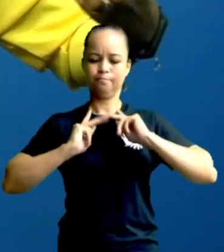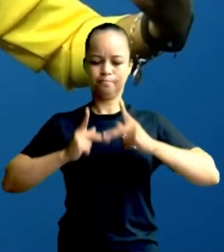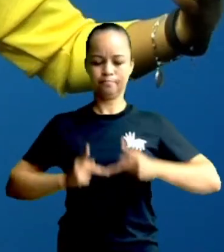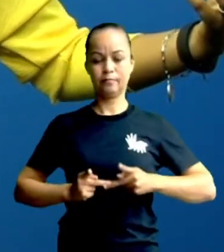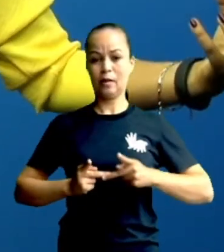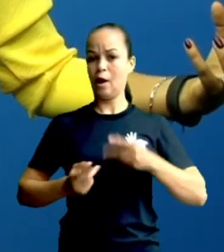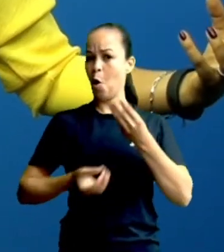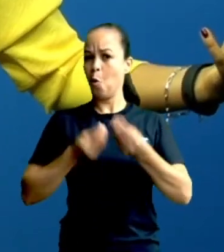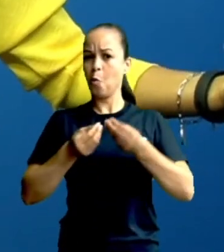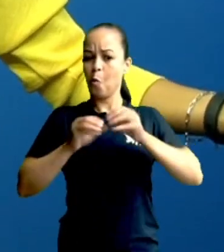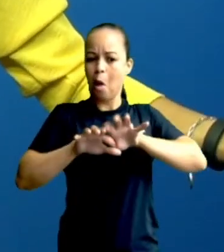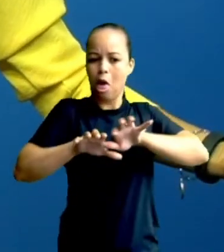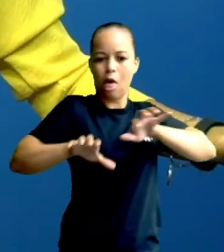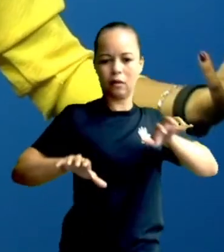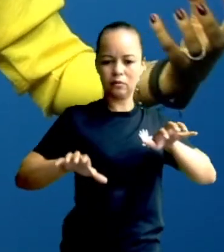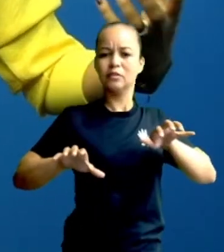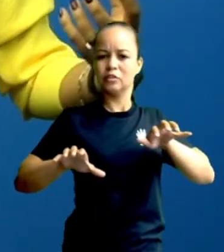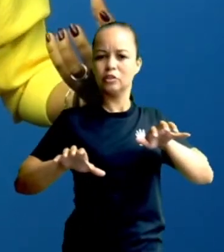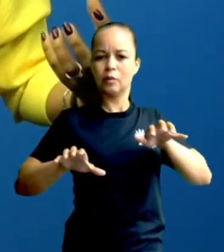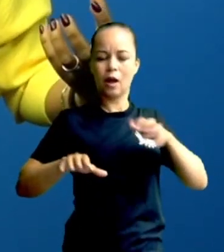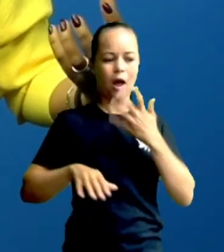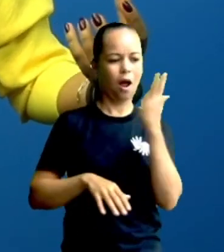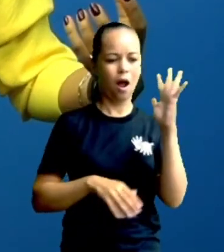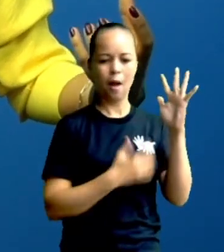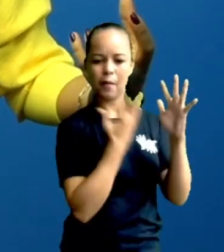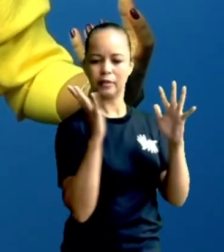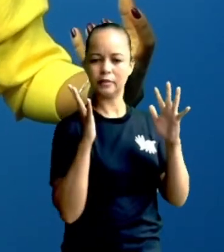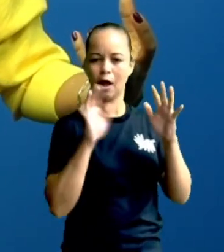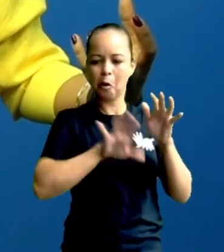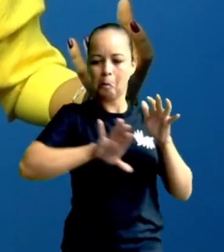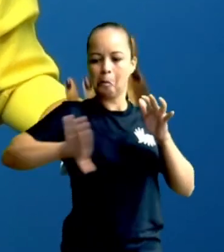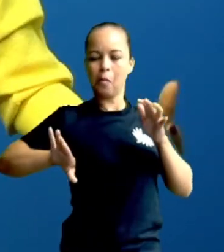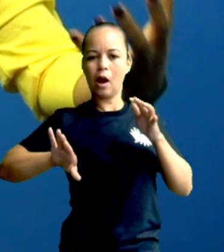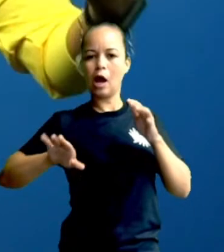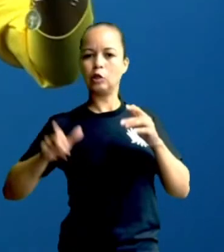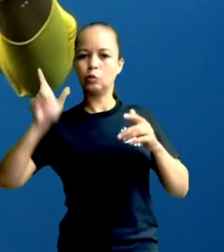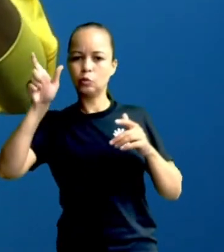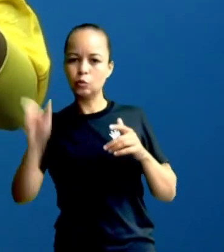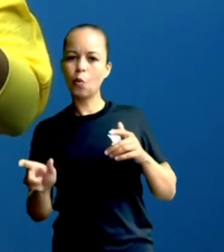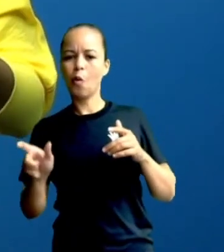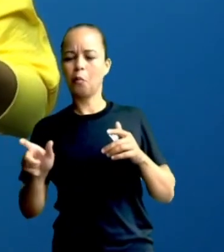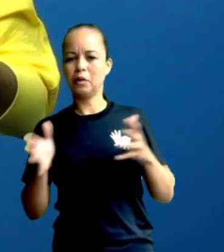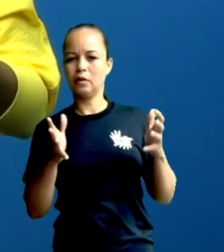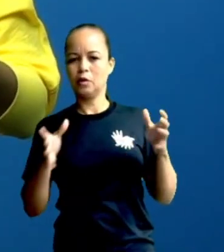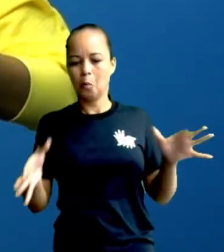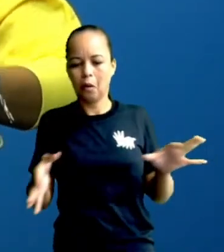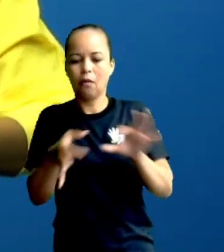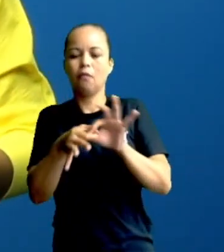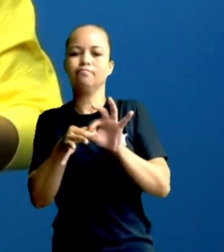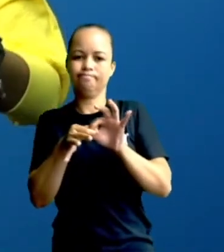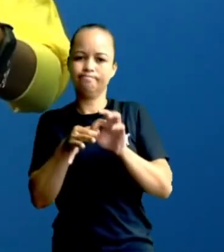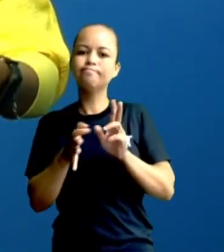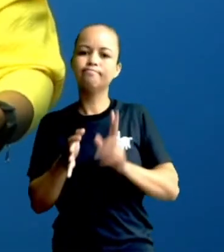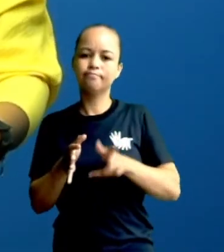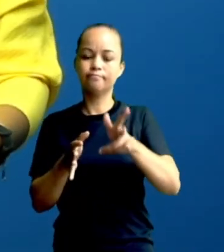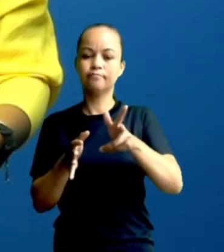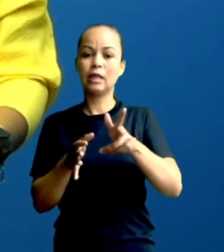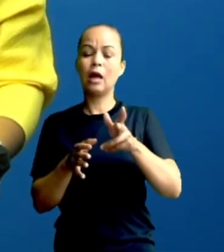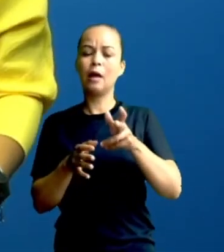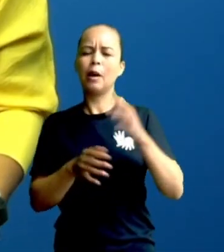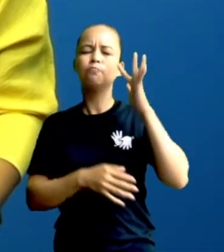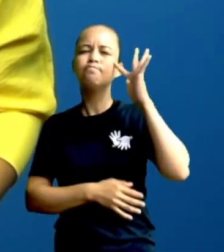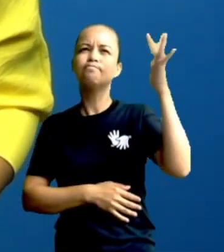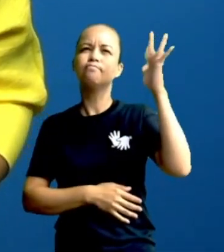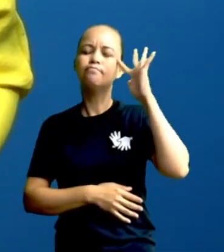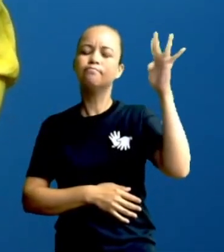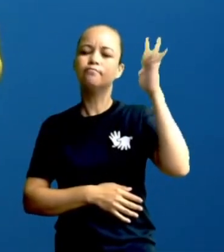como desvincular a paisagem do homem ou do ser humano. Os dois estão entrelaçados. E para eu refletir